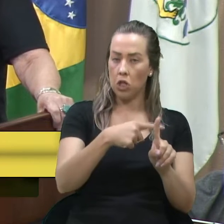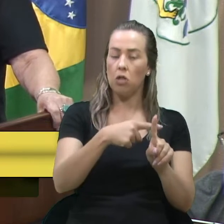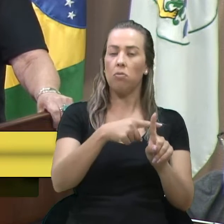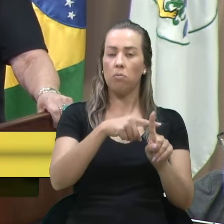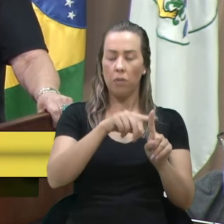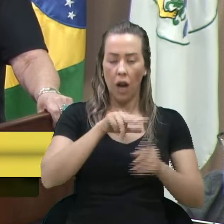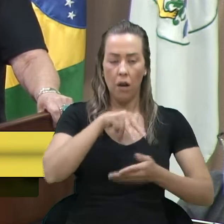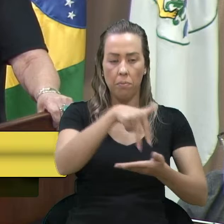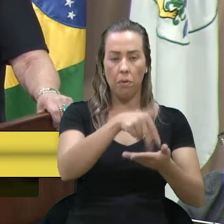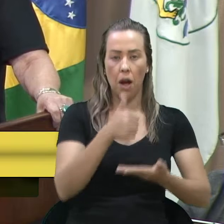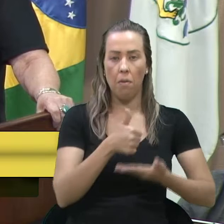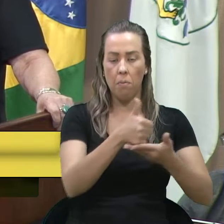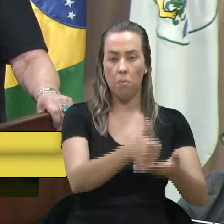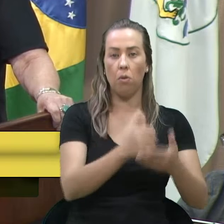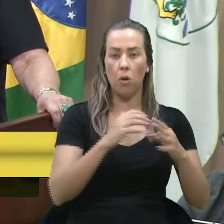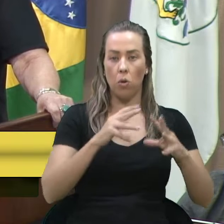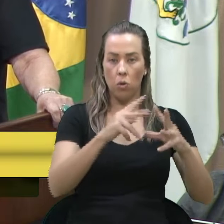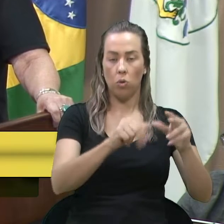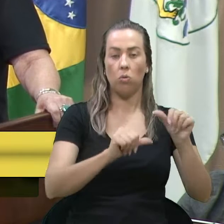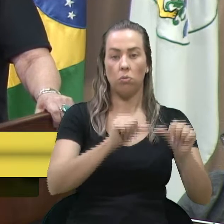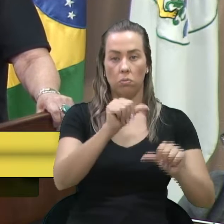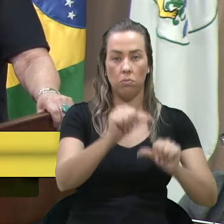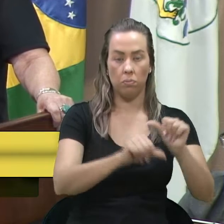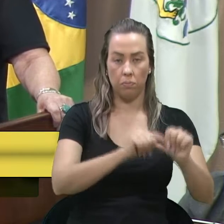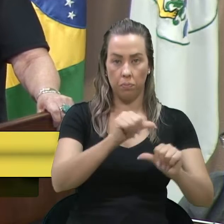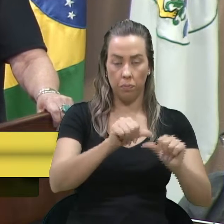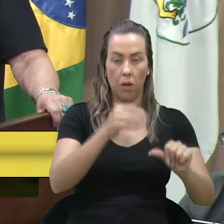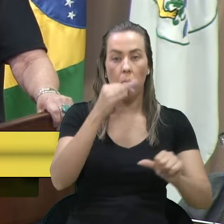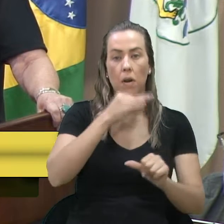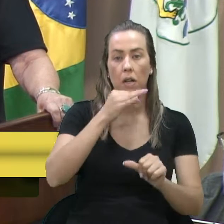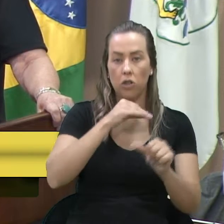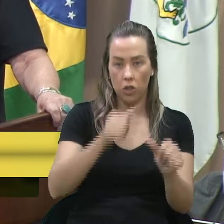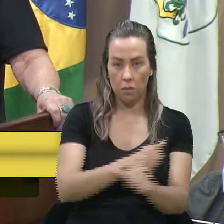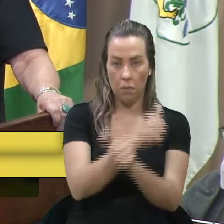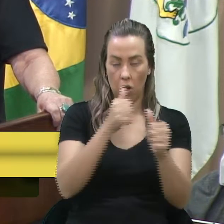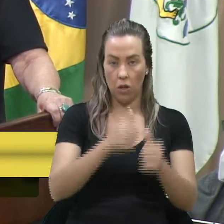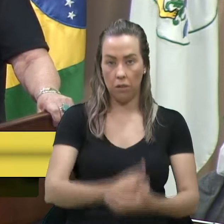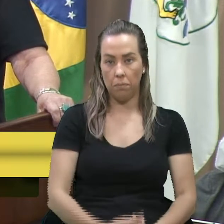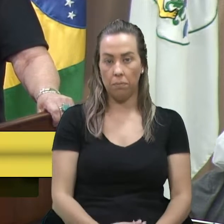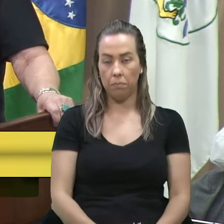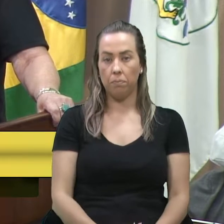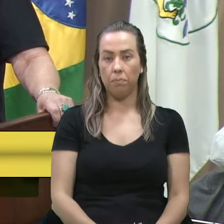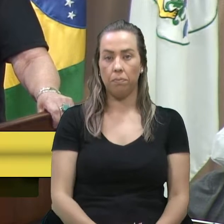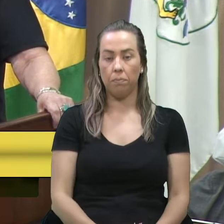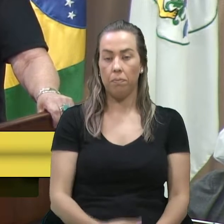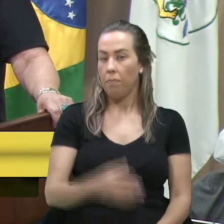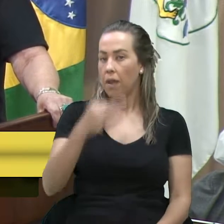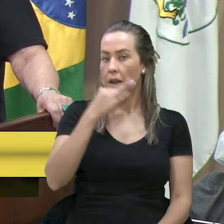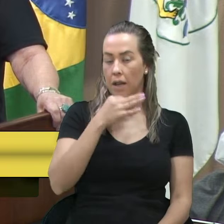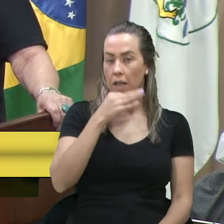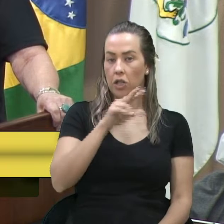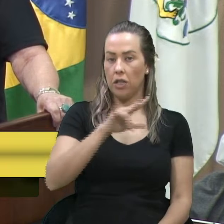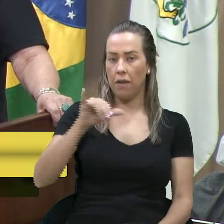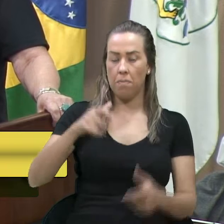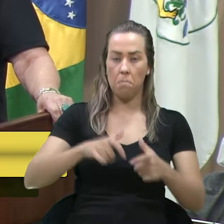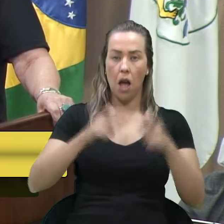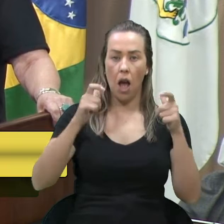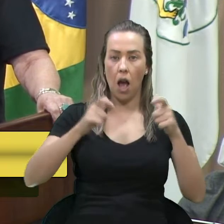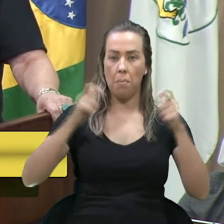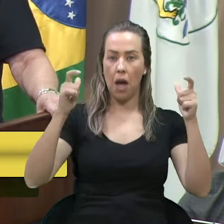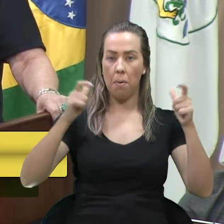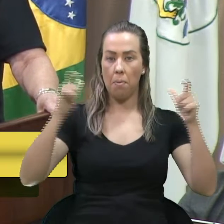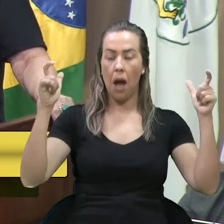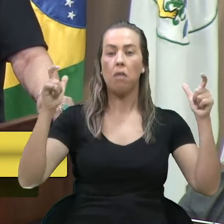deram contribuições para transformar uma Caxias melhor. Caxias será maior,